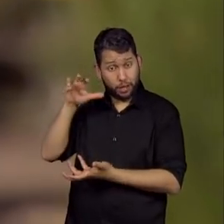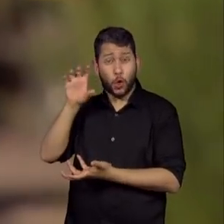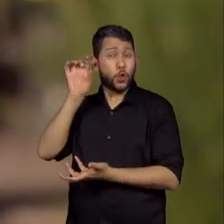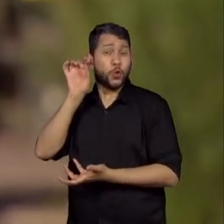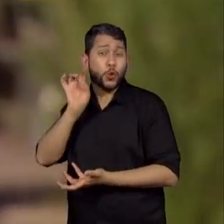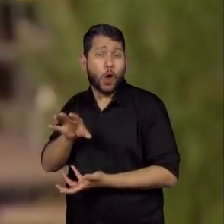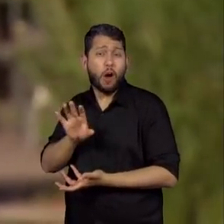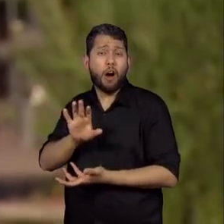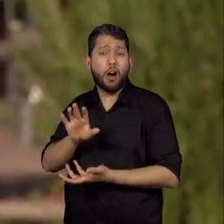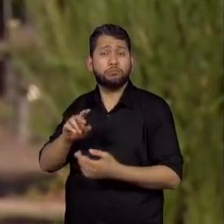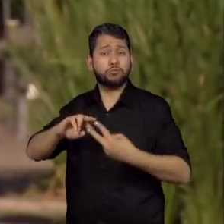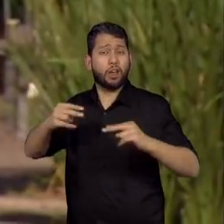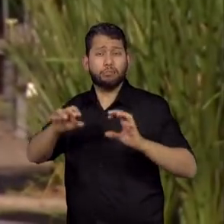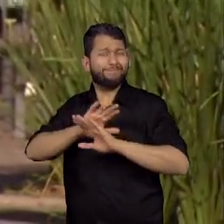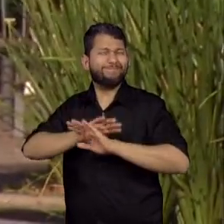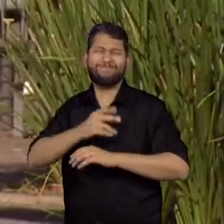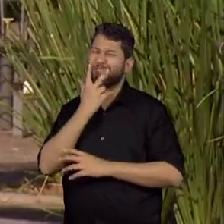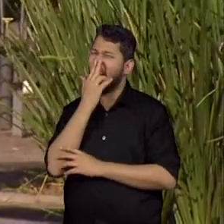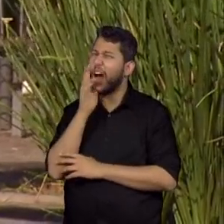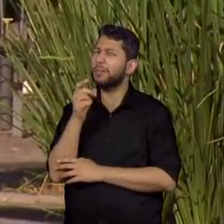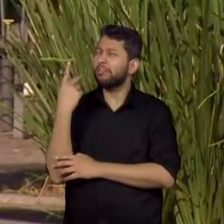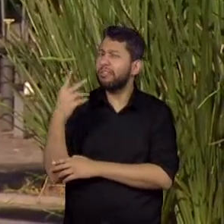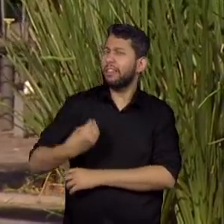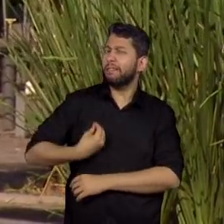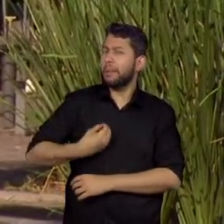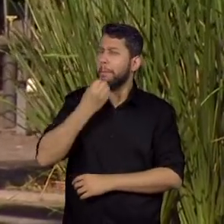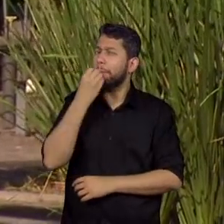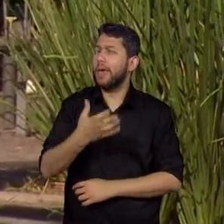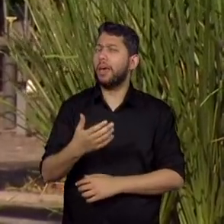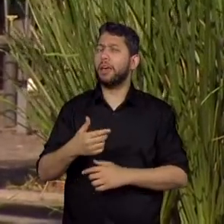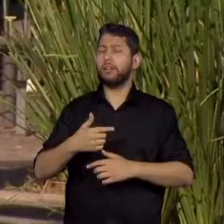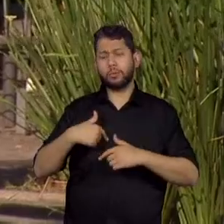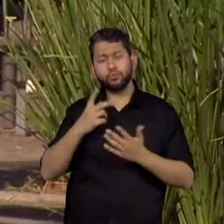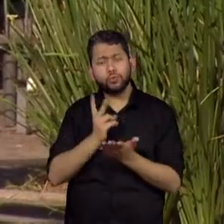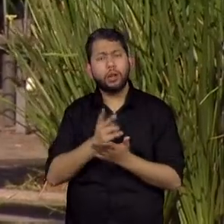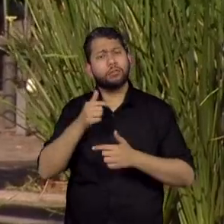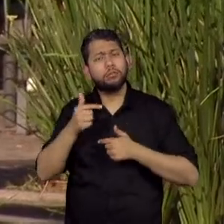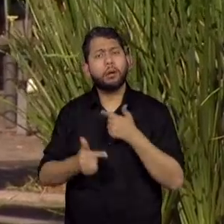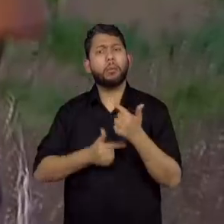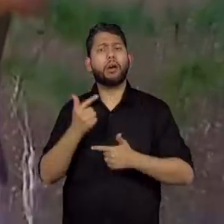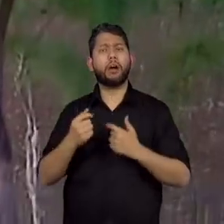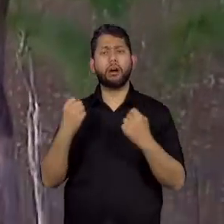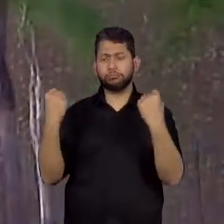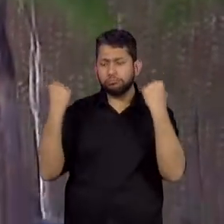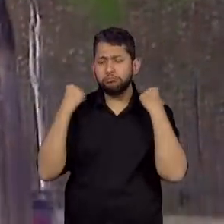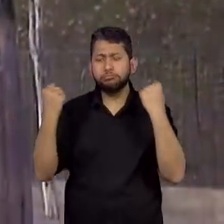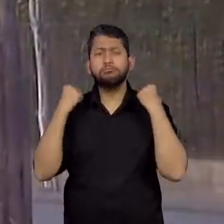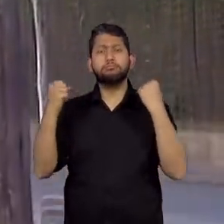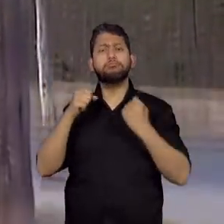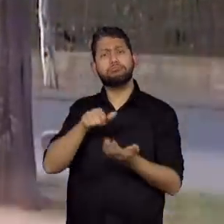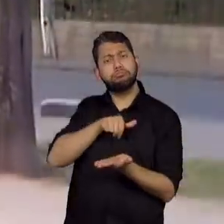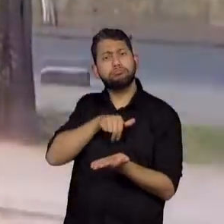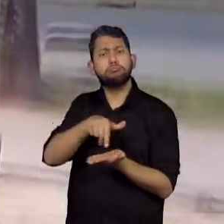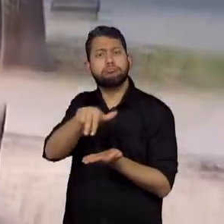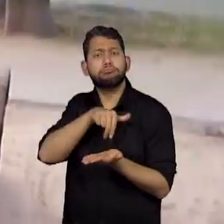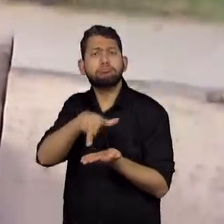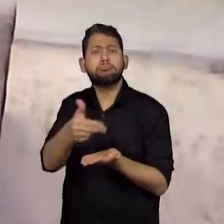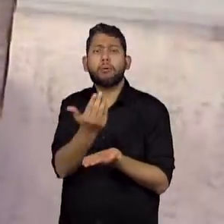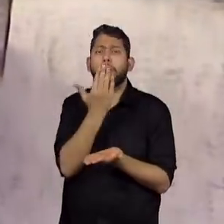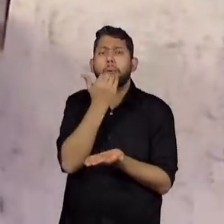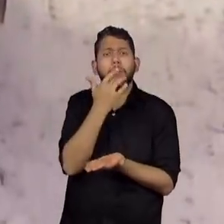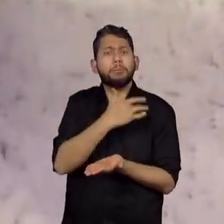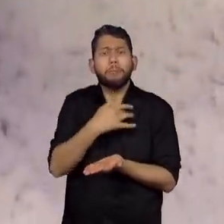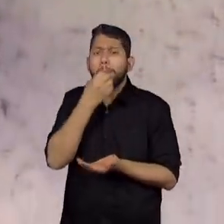e que eles permaneciam ativos, eles continuavam saudáveis, eles faziam ginástica,